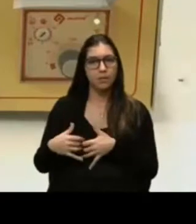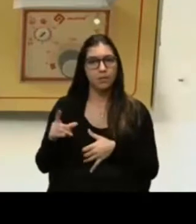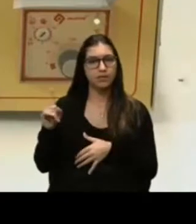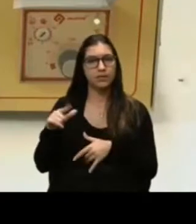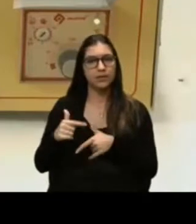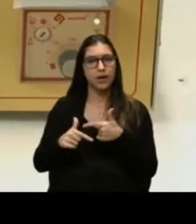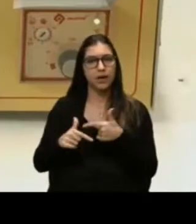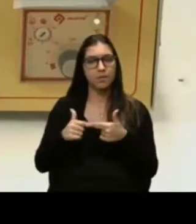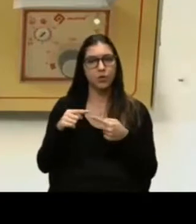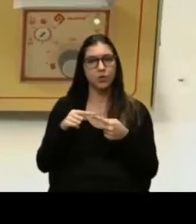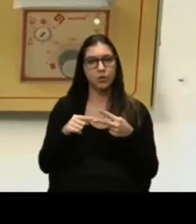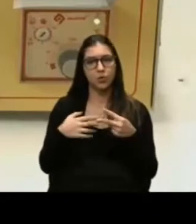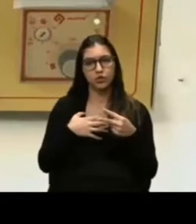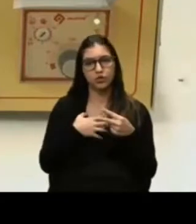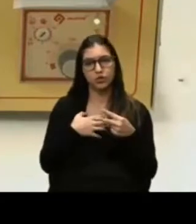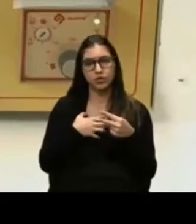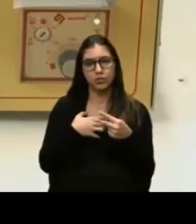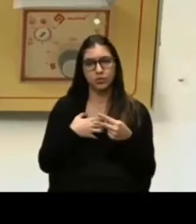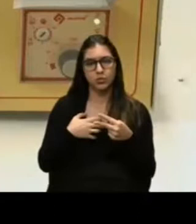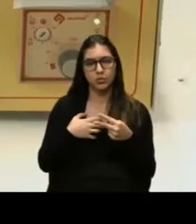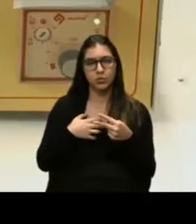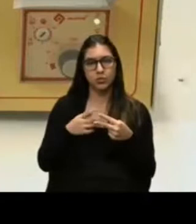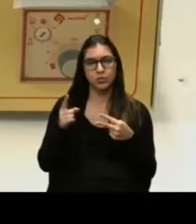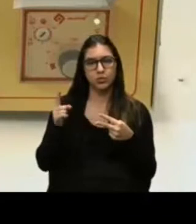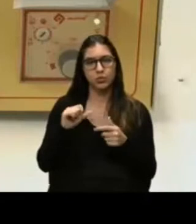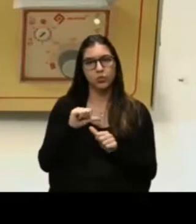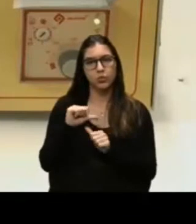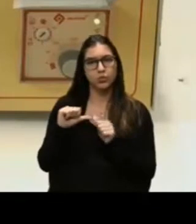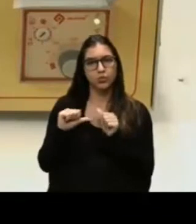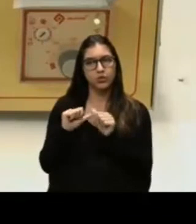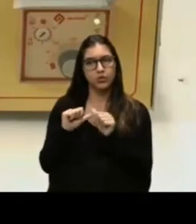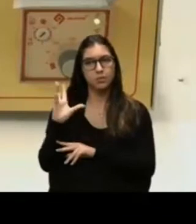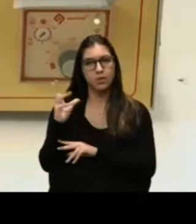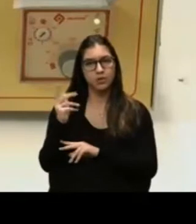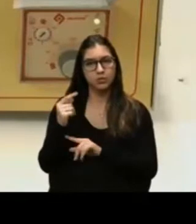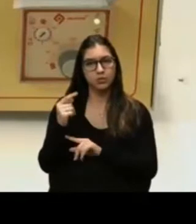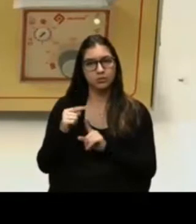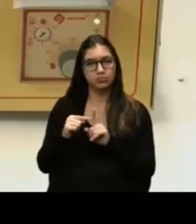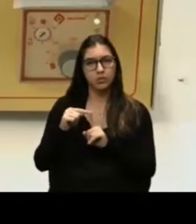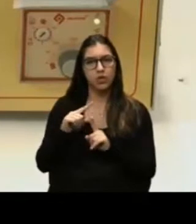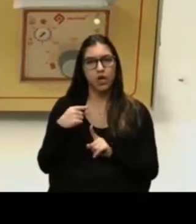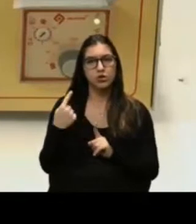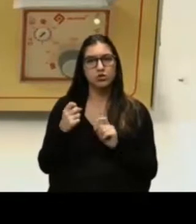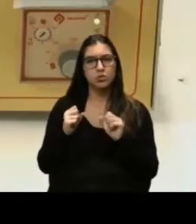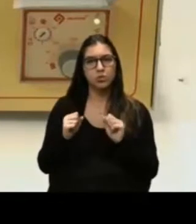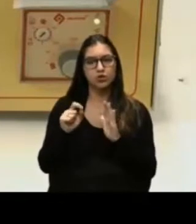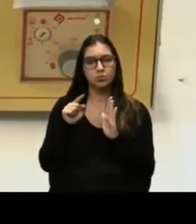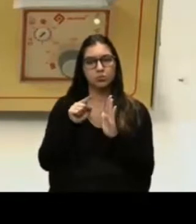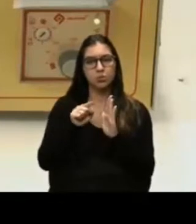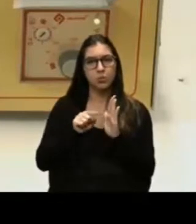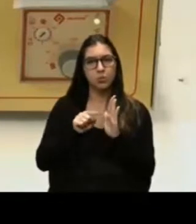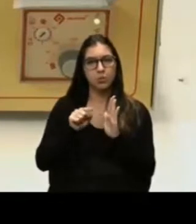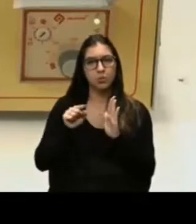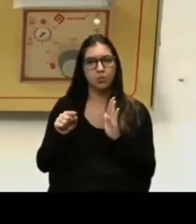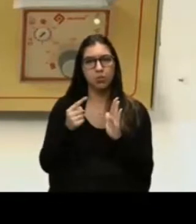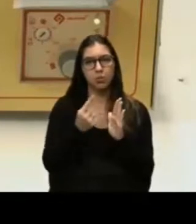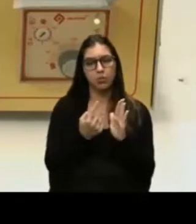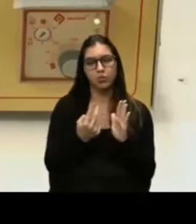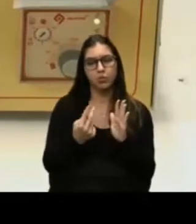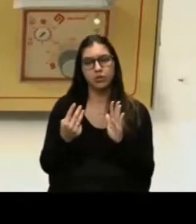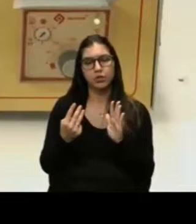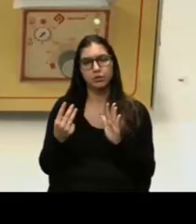trabalha com dois tipos de mudanças de temperaturas, onde nós podemos ir apertando os botões 1, 2, 3,